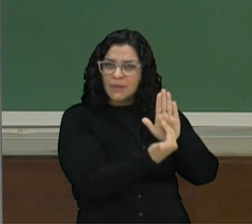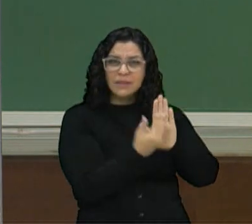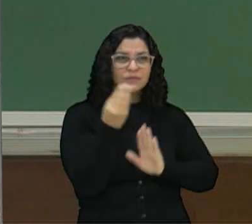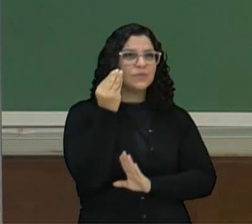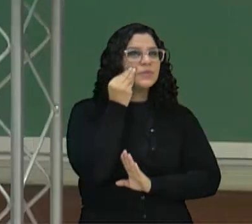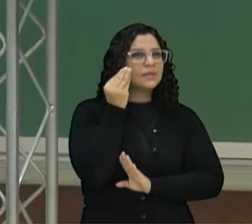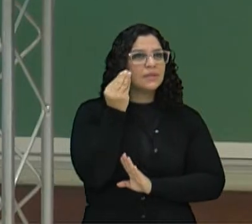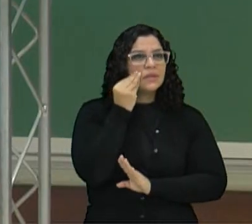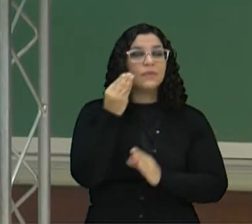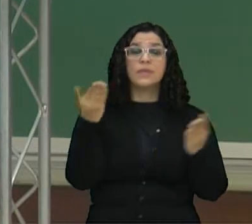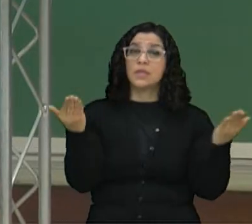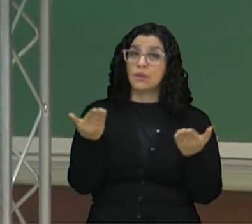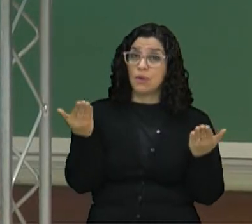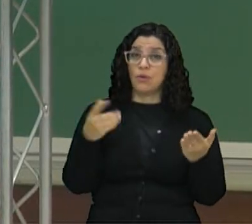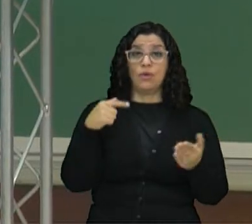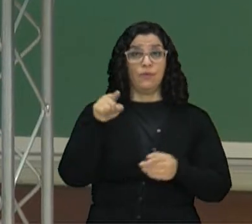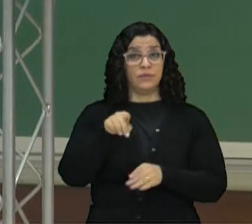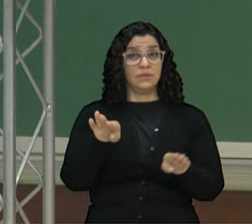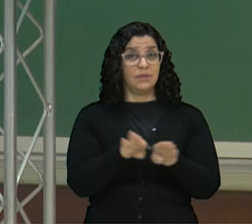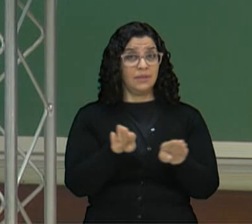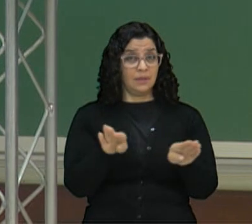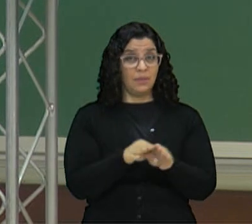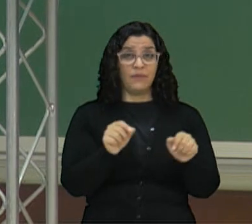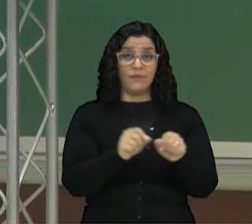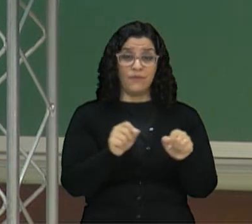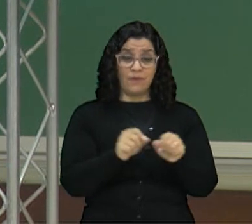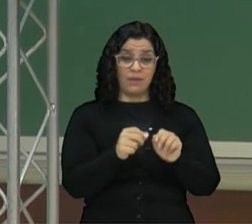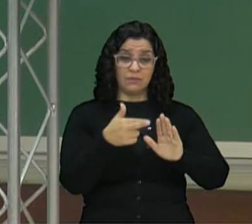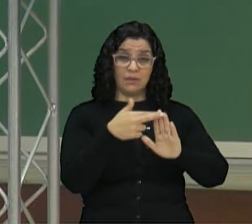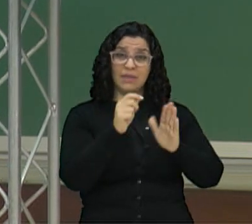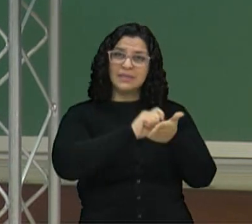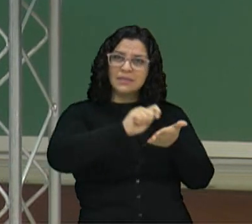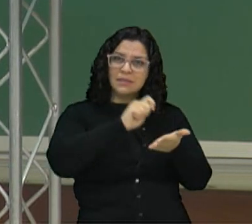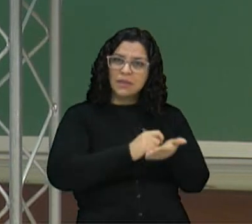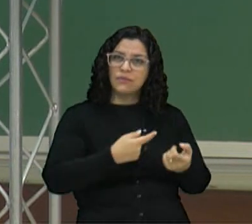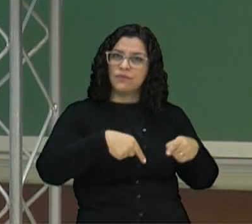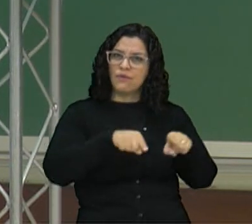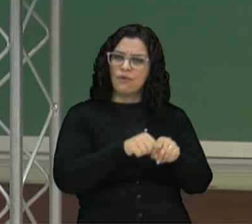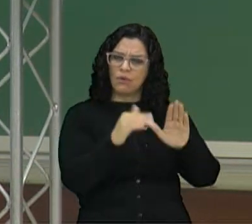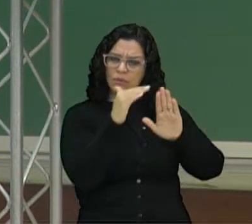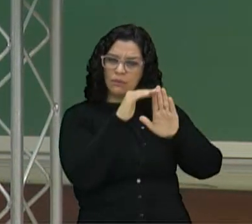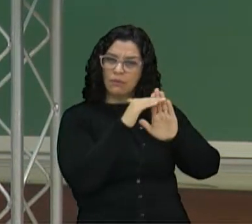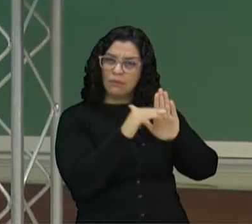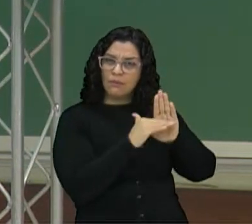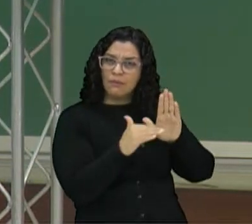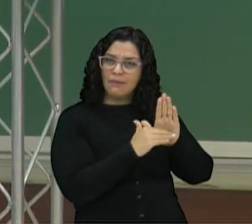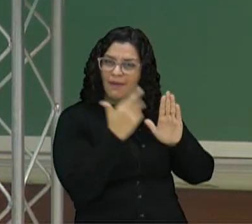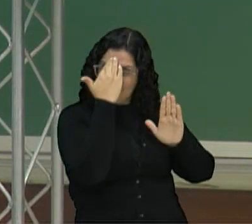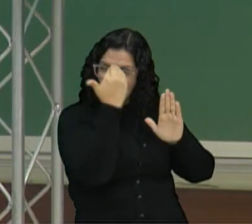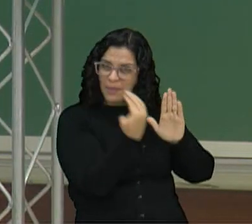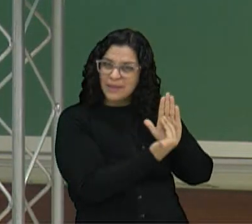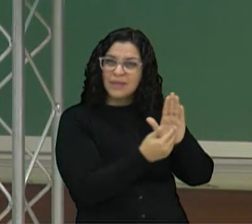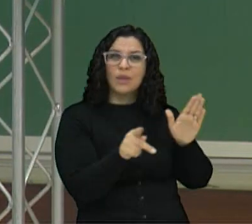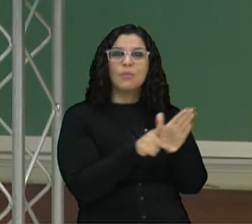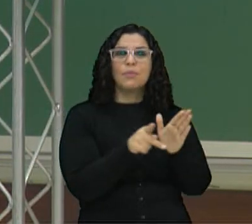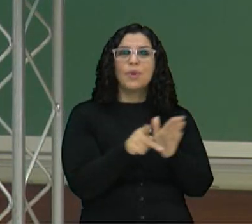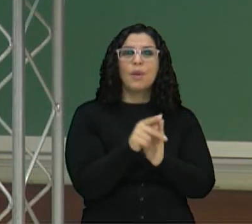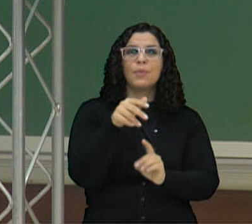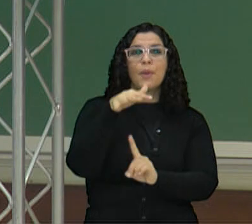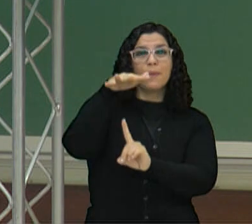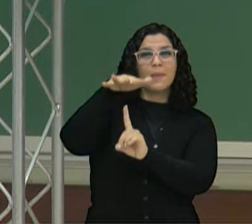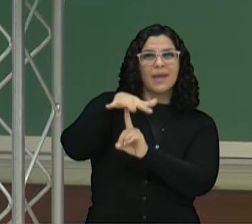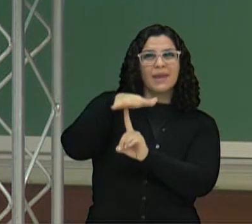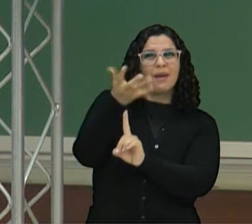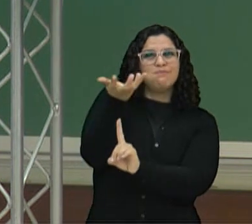tentar? Reescreva, seguindo as normas da nomenclatura científica, o nome científico do nosso pinheiro do